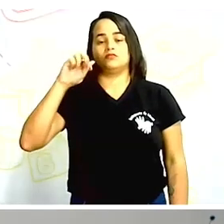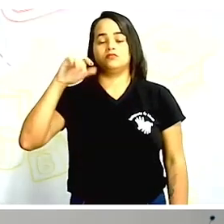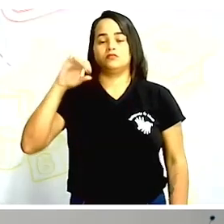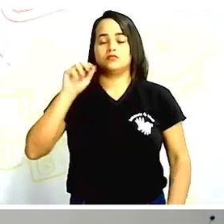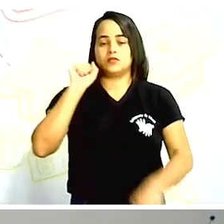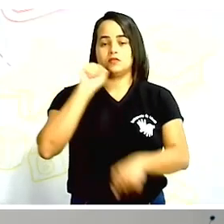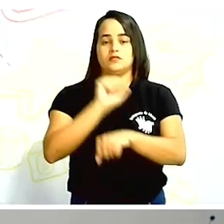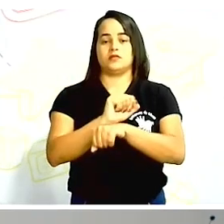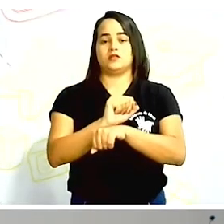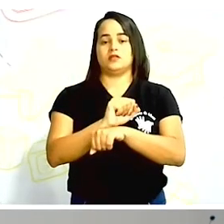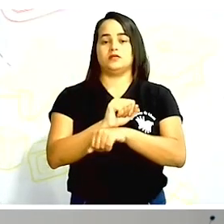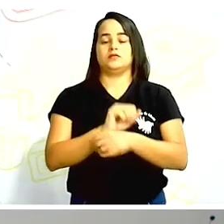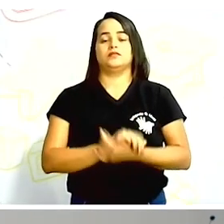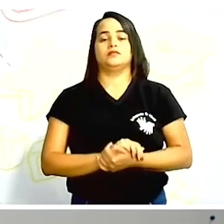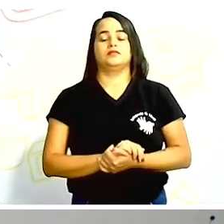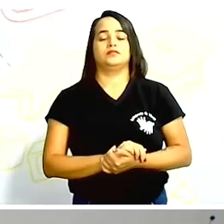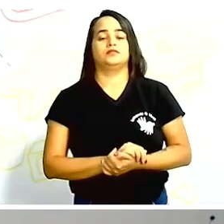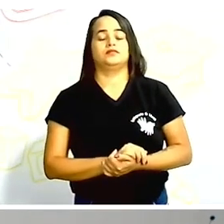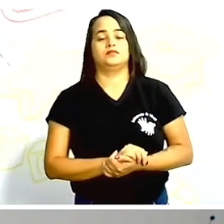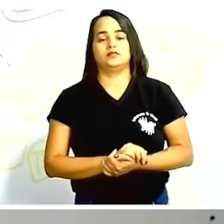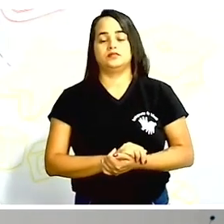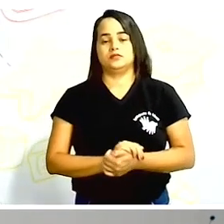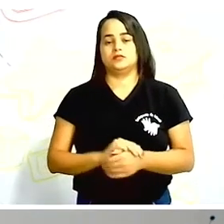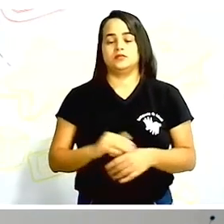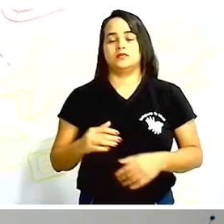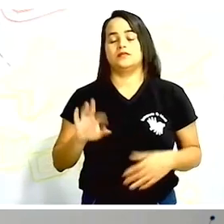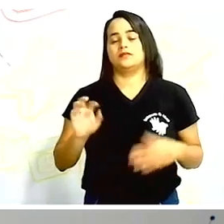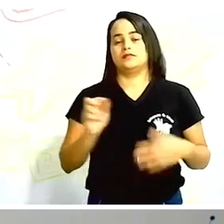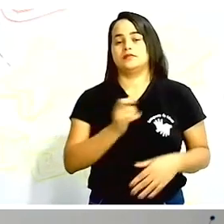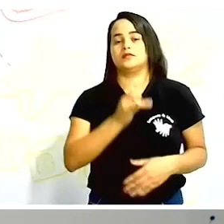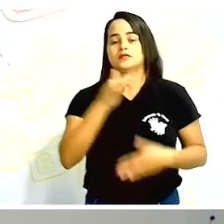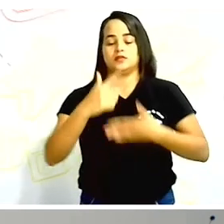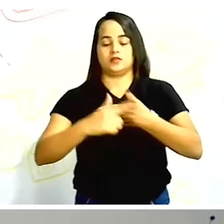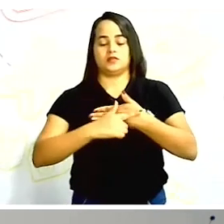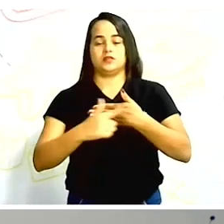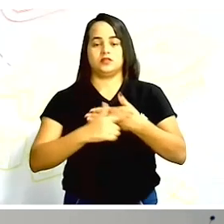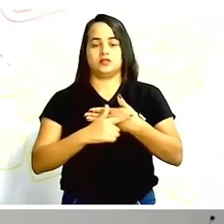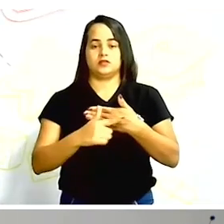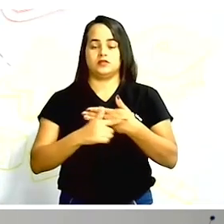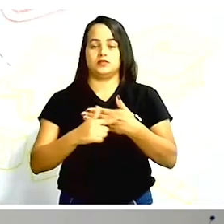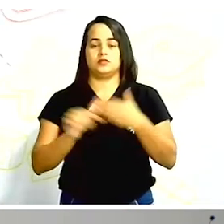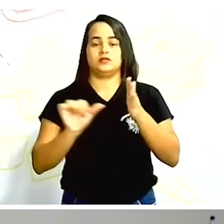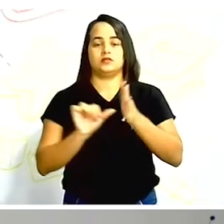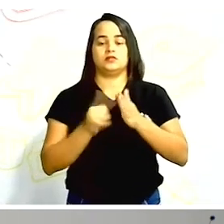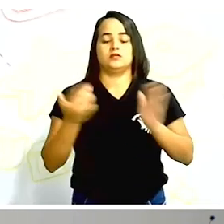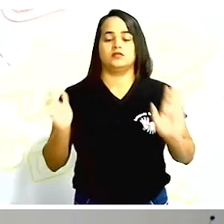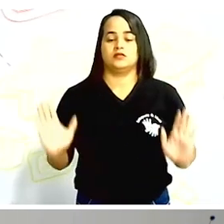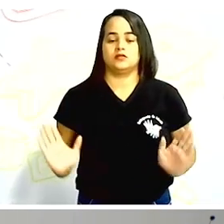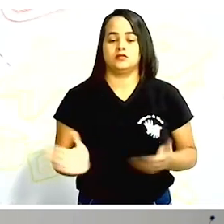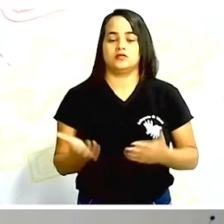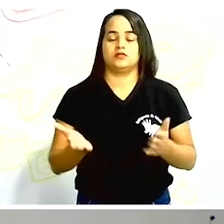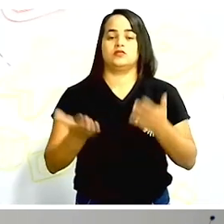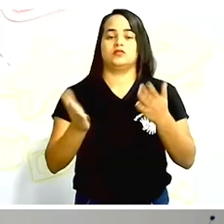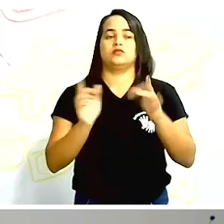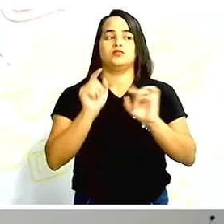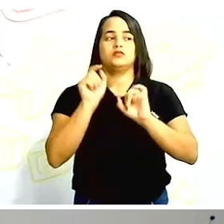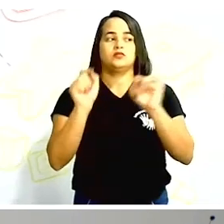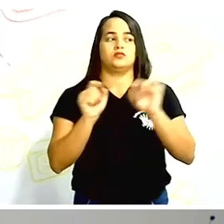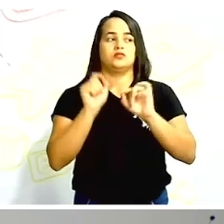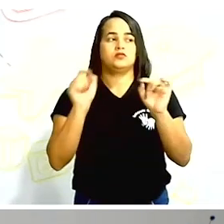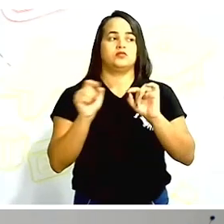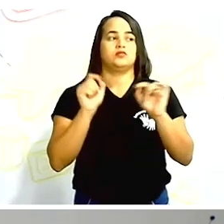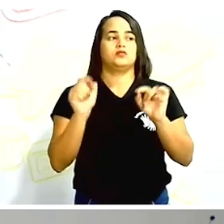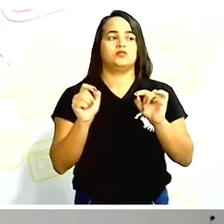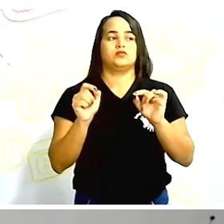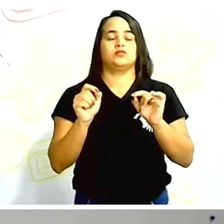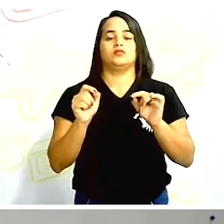para, certo? Quais são as funções do estrogênio? Primeiro, estimula o crescimento do endométrio, ou seja, o crescimento